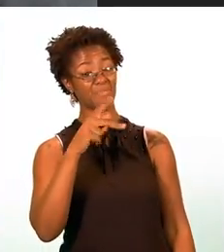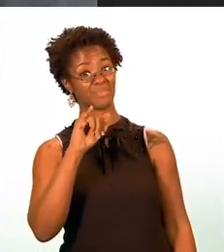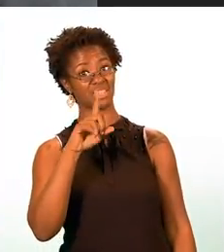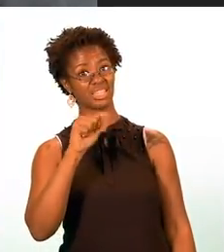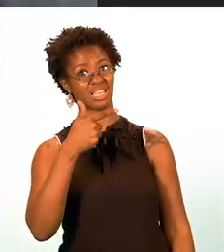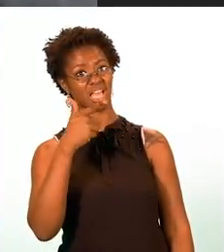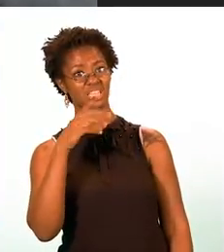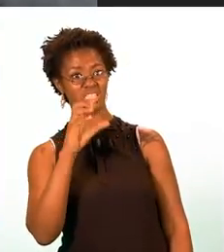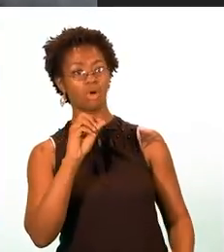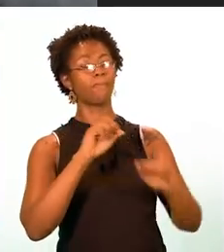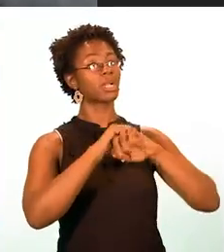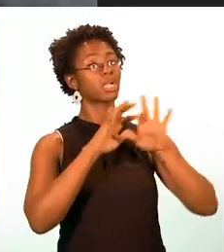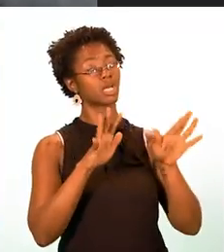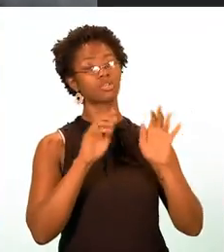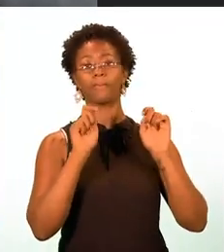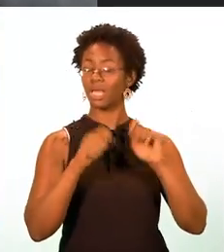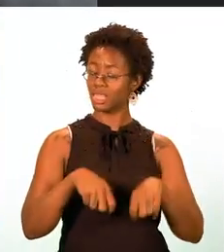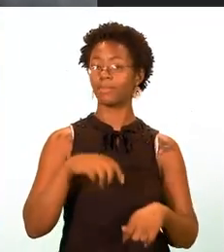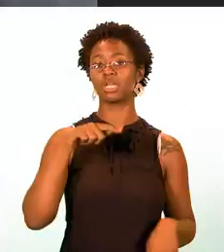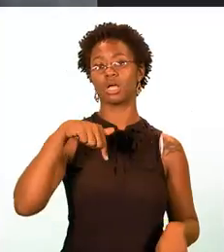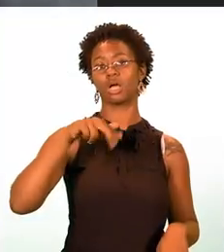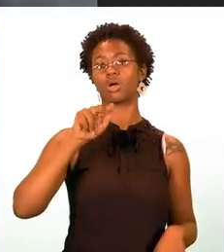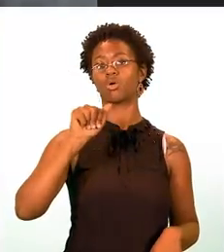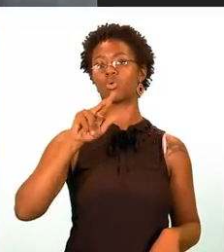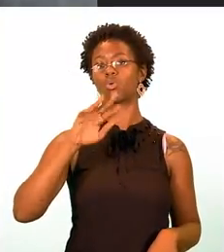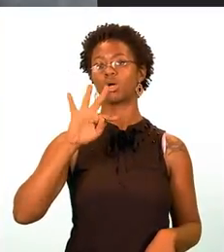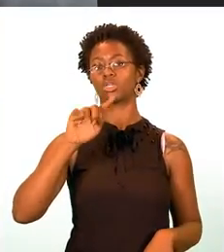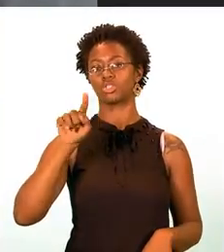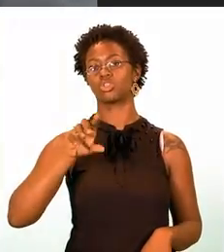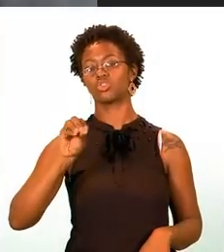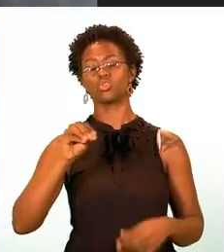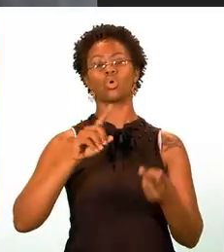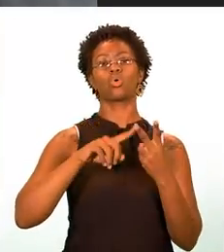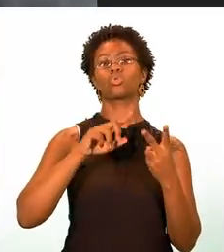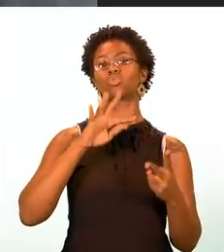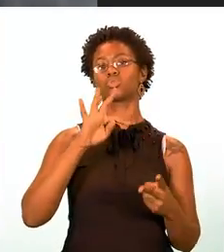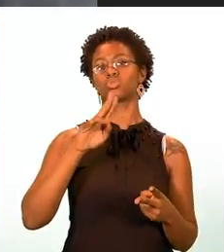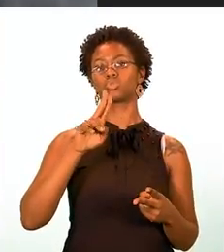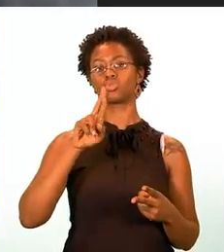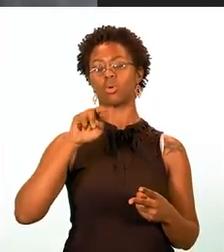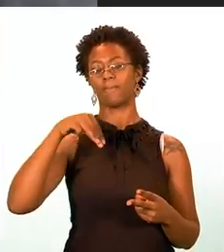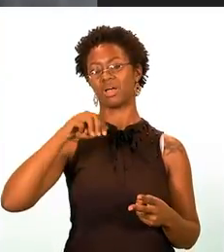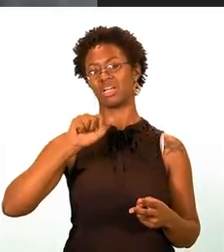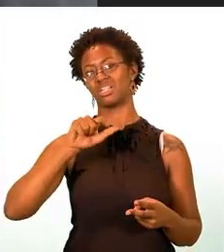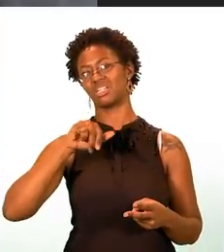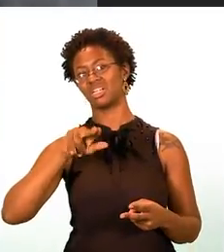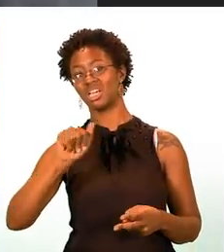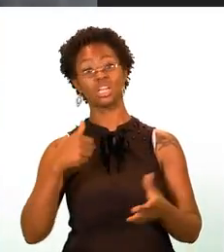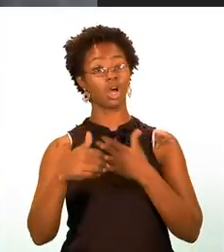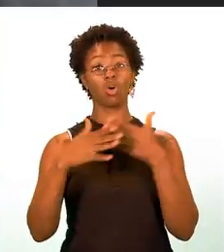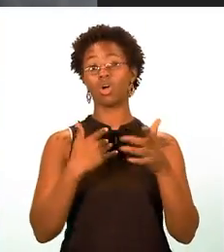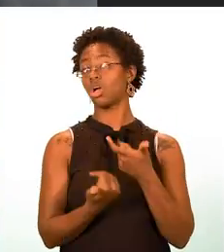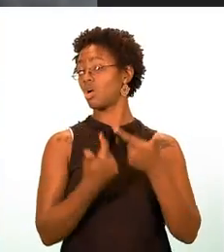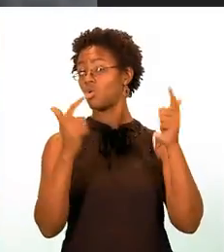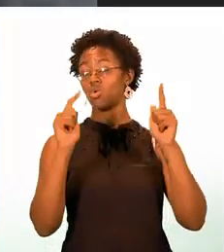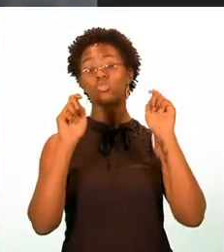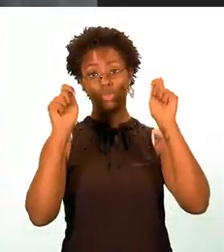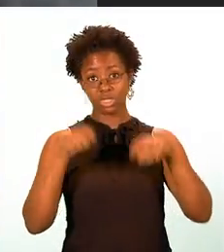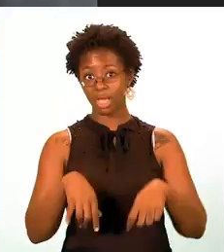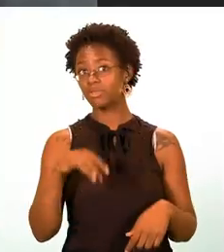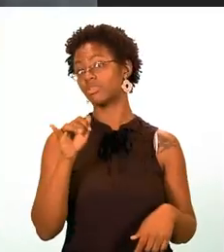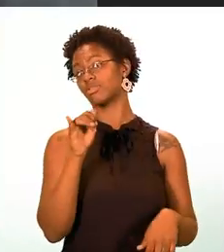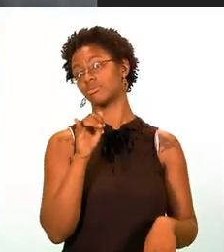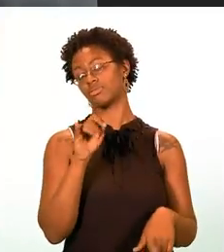brilhante, mas ele pode ser um quartzo, ele pode ser uma turmalina, ele pode ser qualquer outro, ele pode até ser